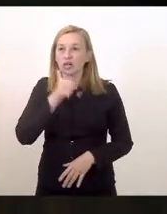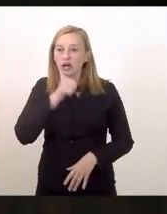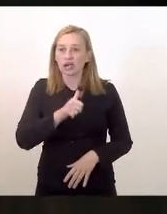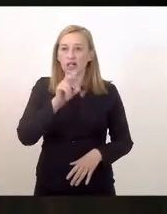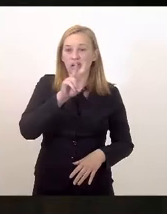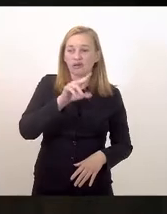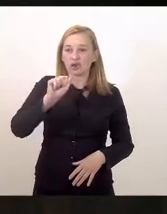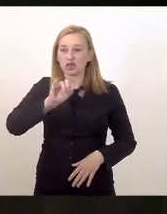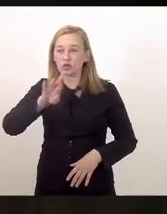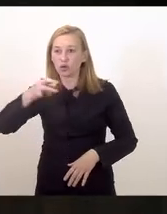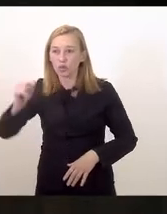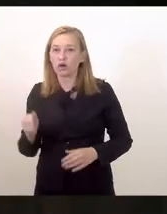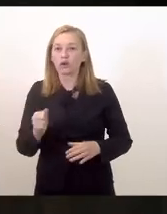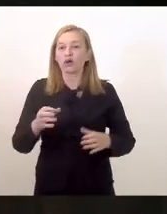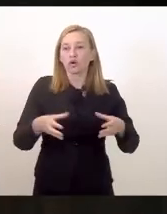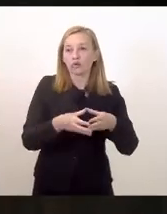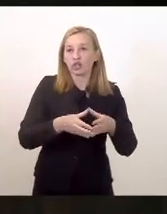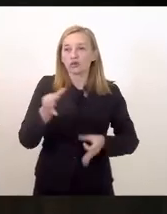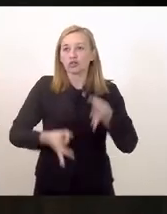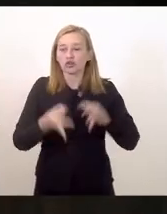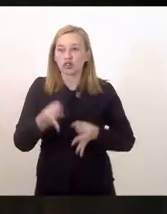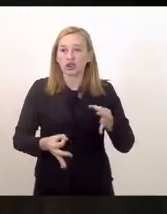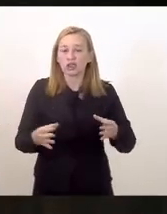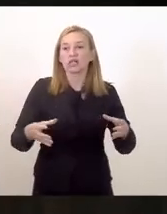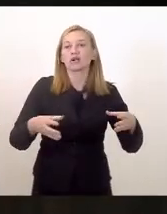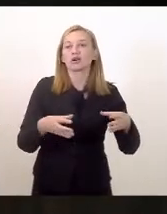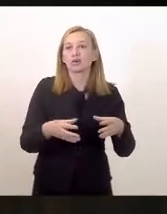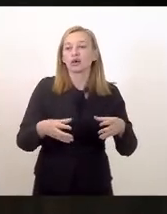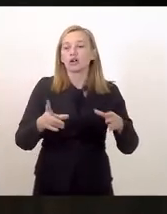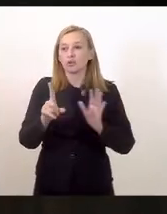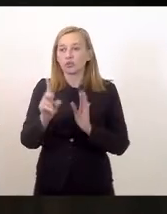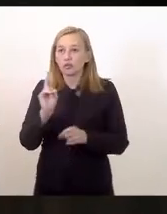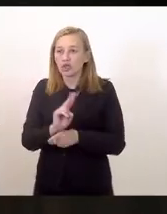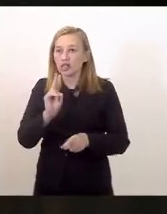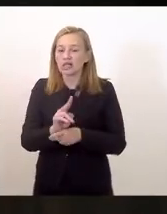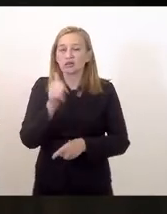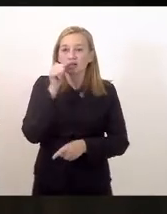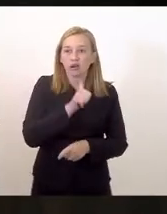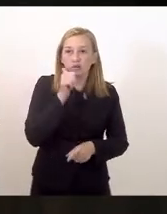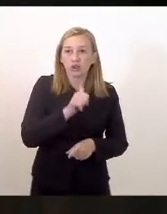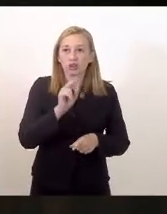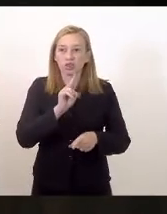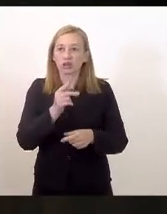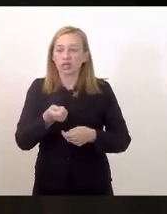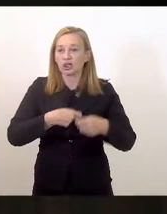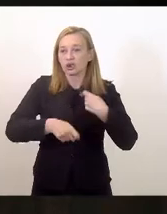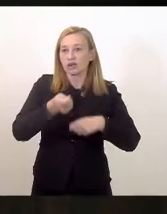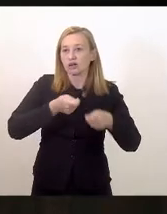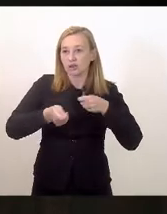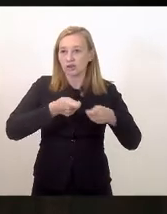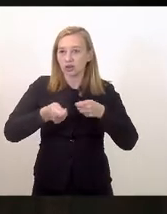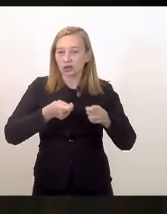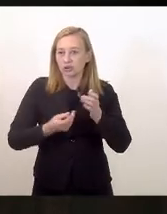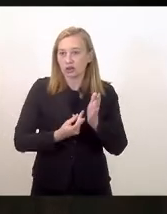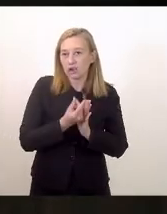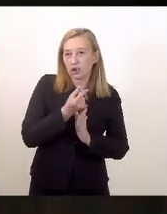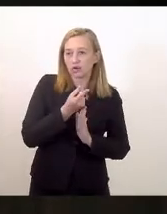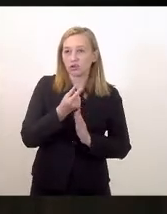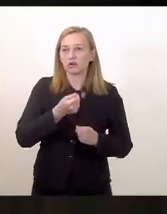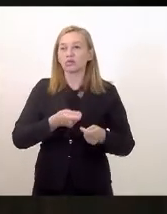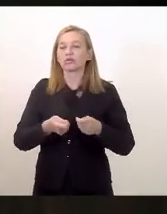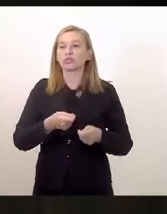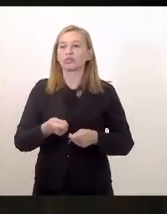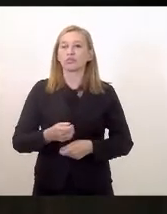comissões de Constituição e Justiça, Defesa dos Direitos da Mulher, de Segurança Pública, Assuntos de Polícia, de Fiscalização Financeira, de Orçamento, Fiscalização Financeira e